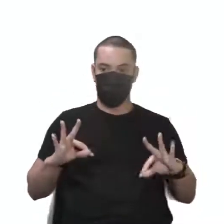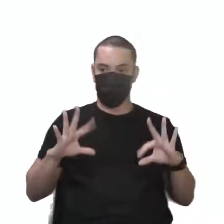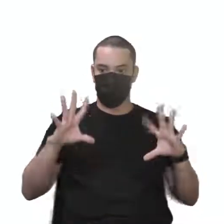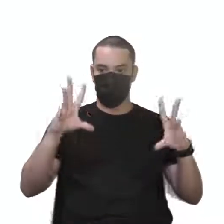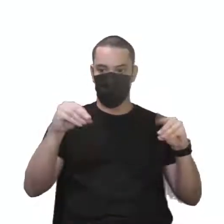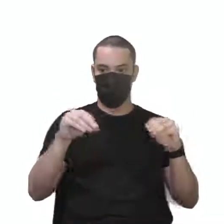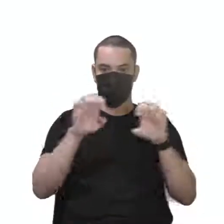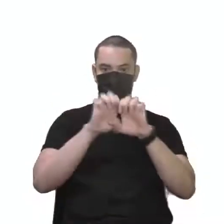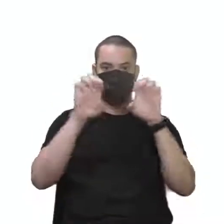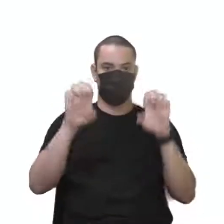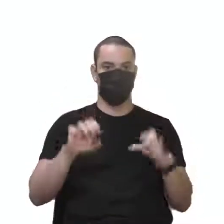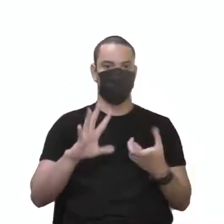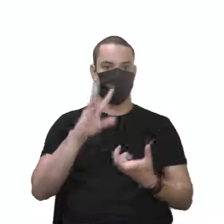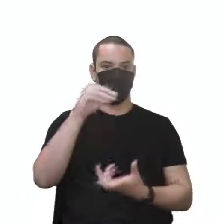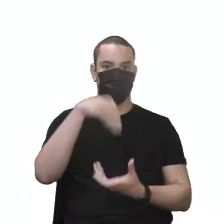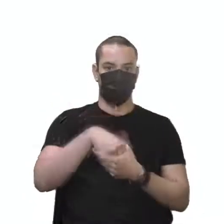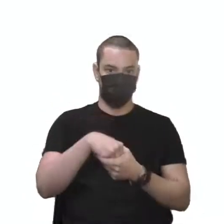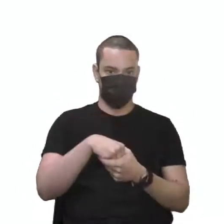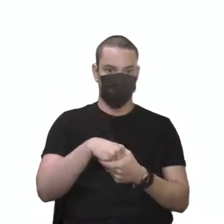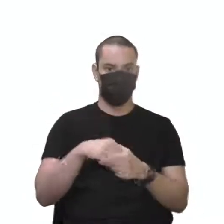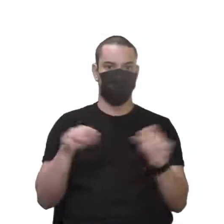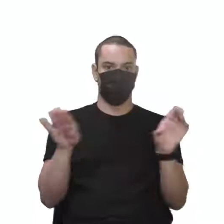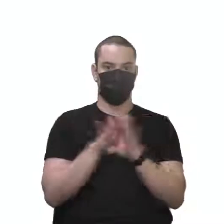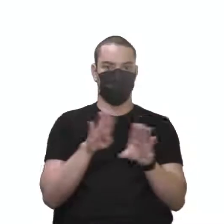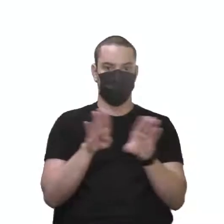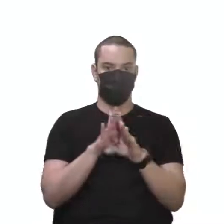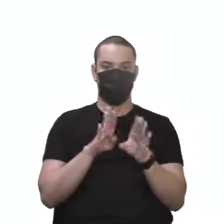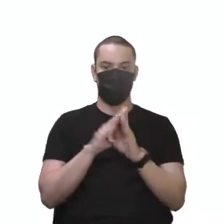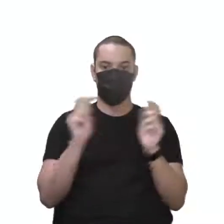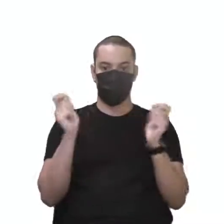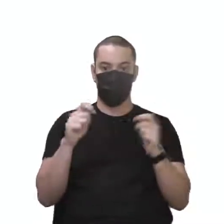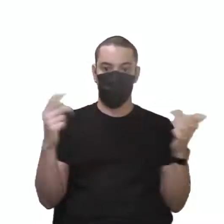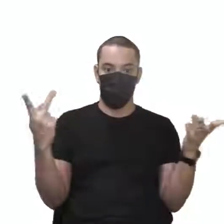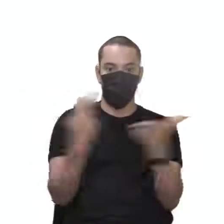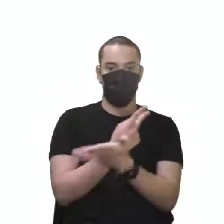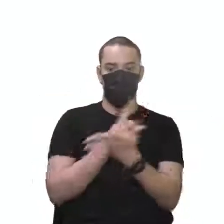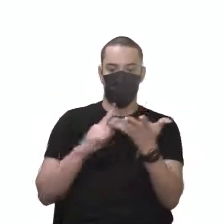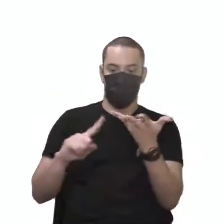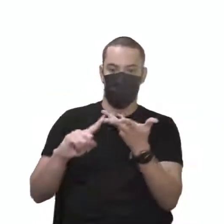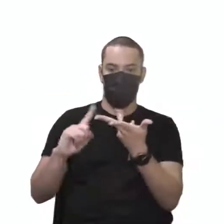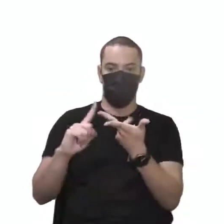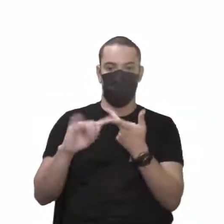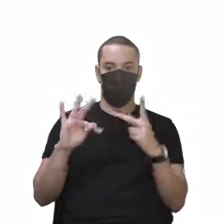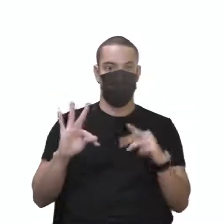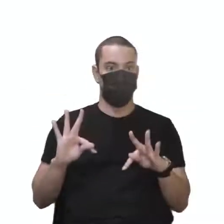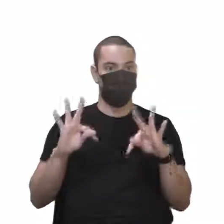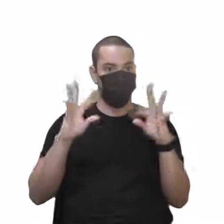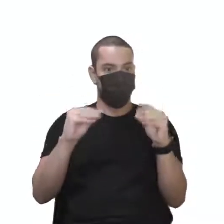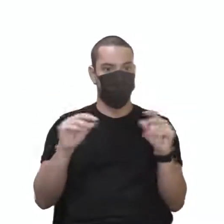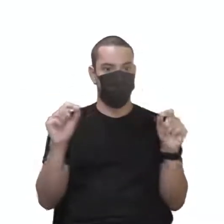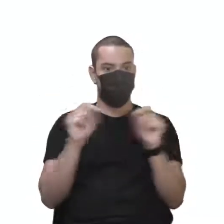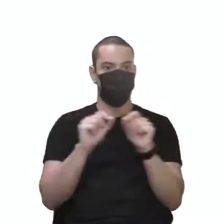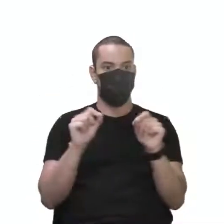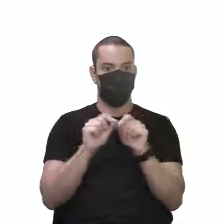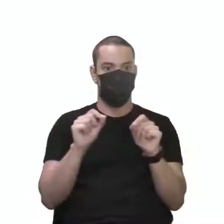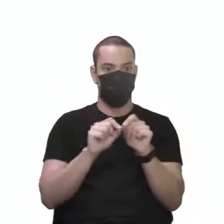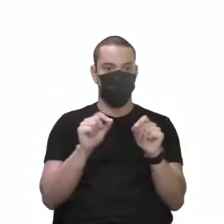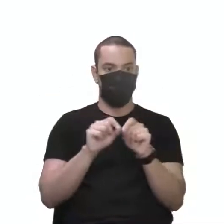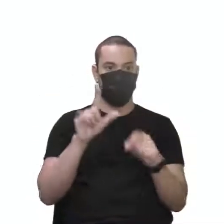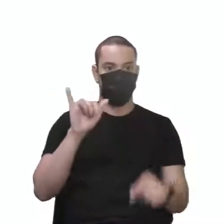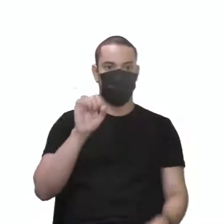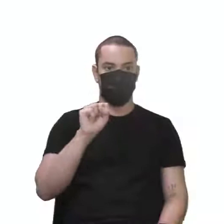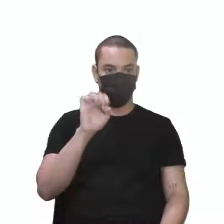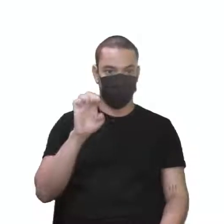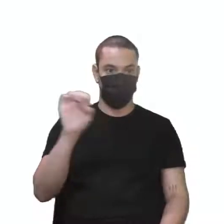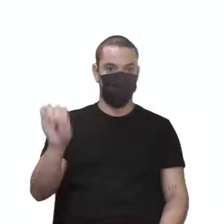suas estruturas que compõem o seu organismo dentro dessa célula parasitada e provoca a lise, ou